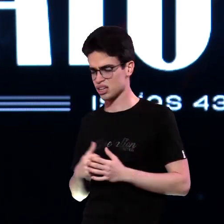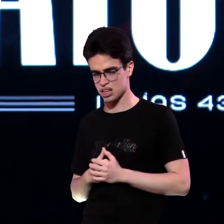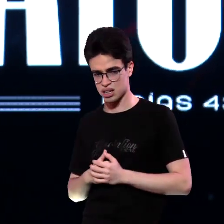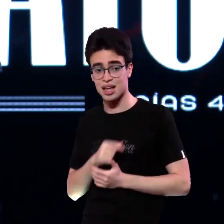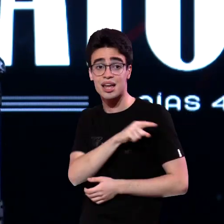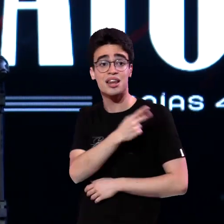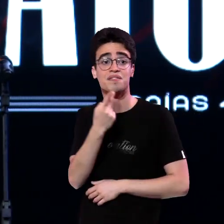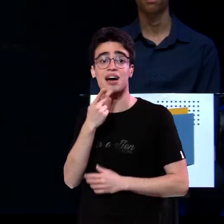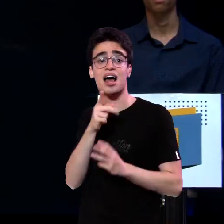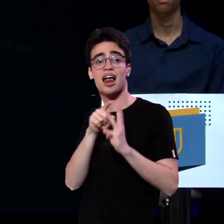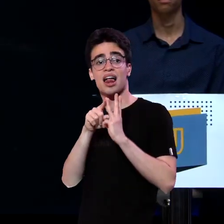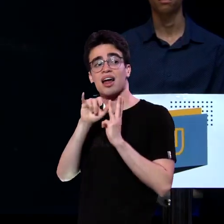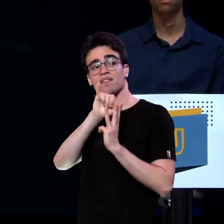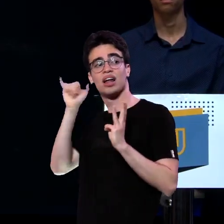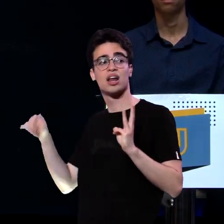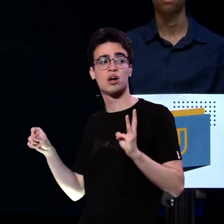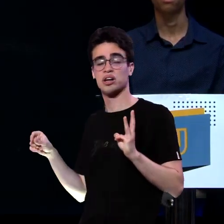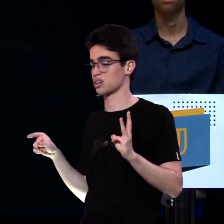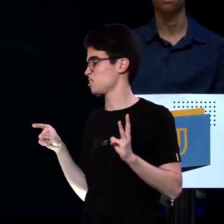não.